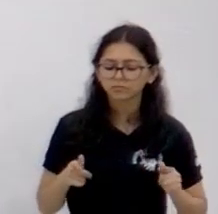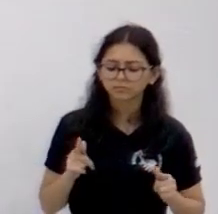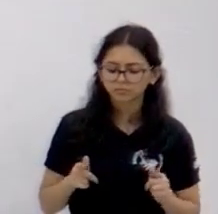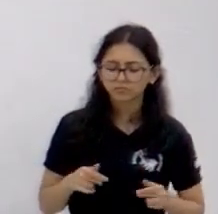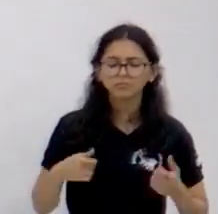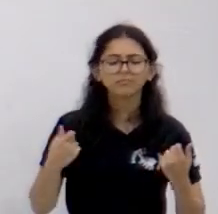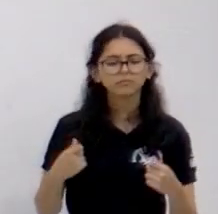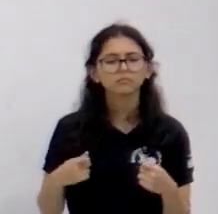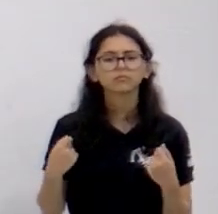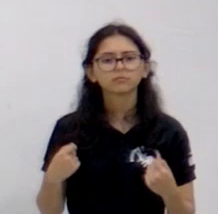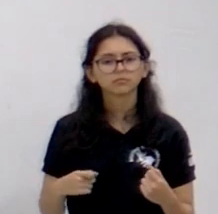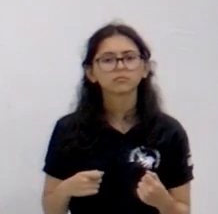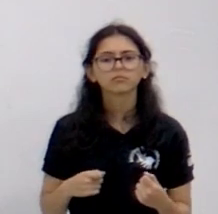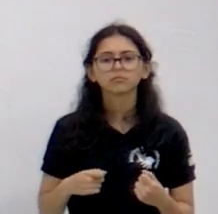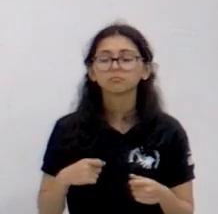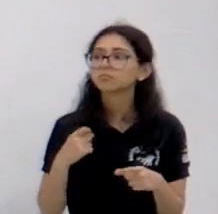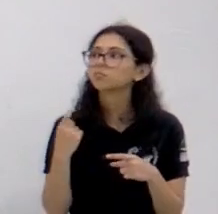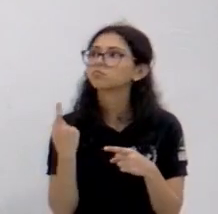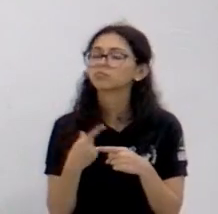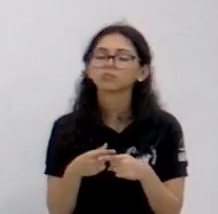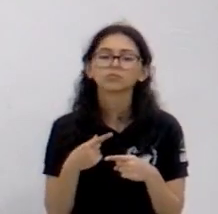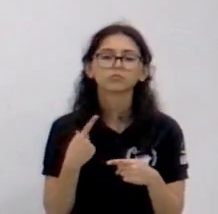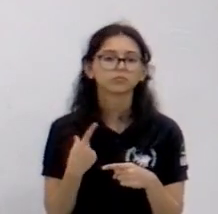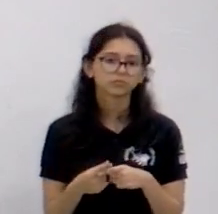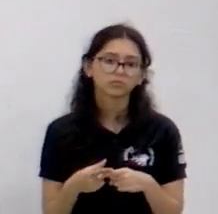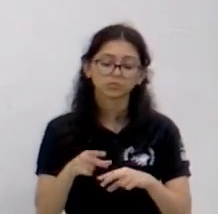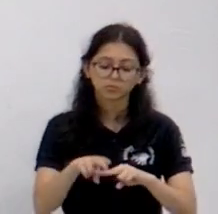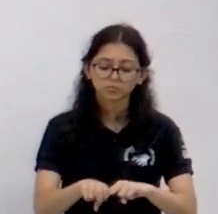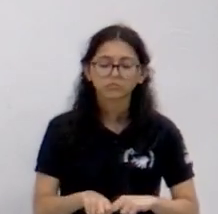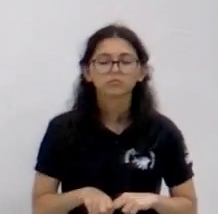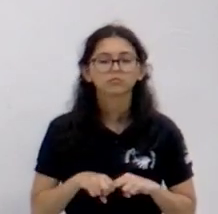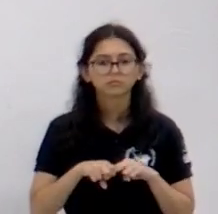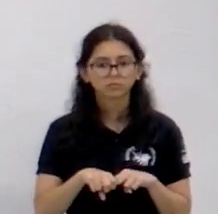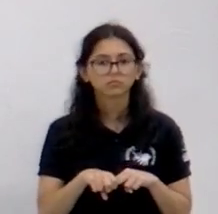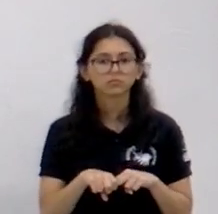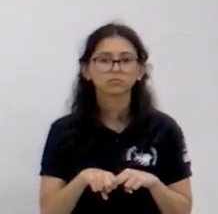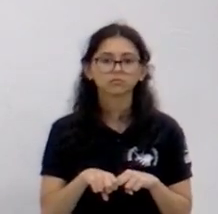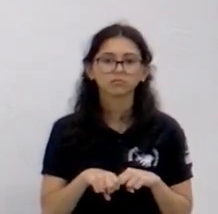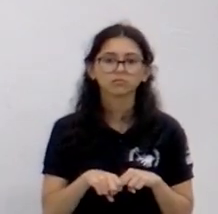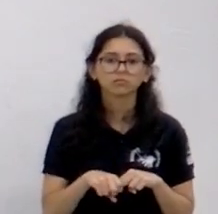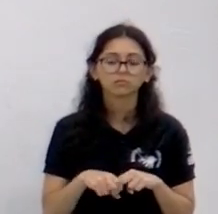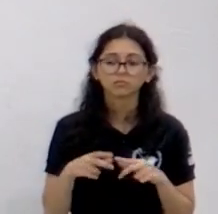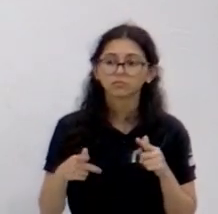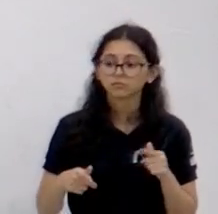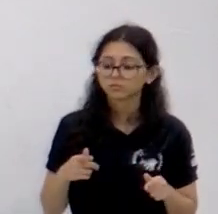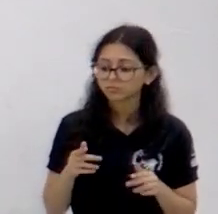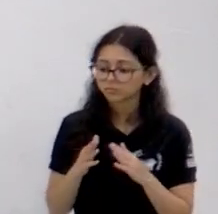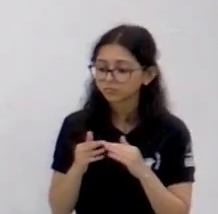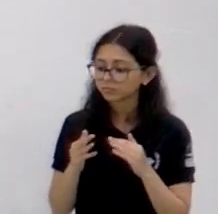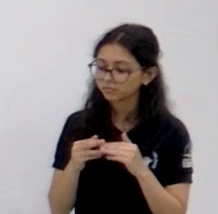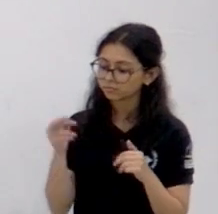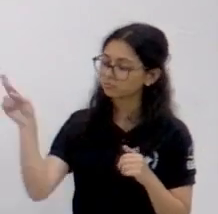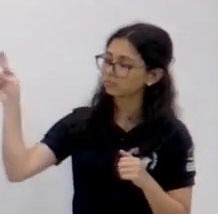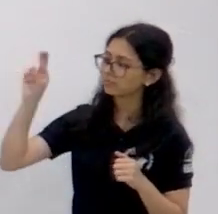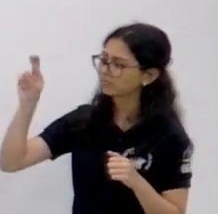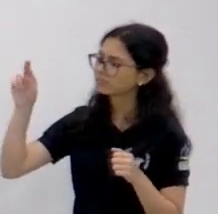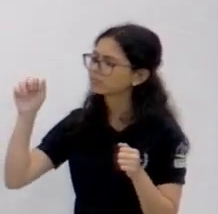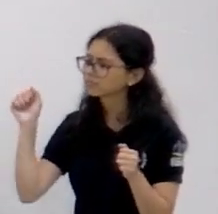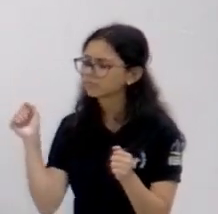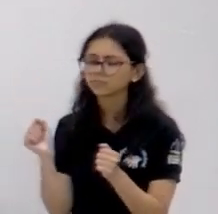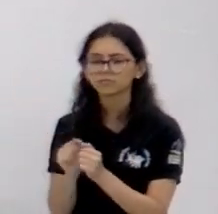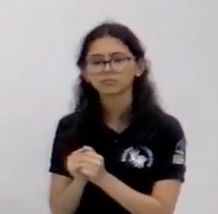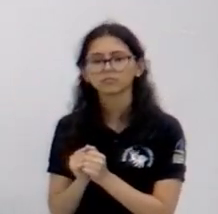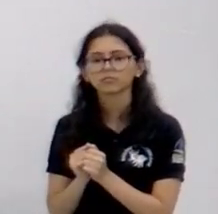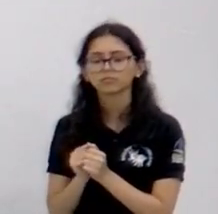até agora eu não tenho certeza de que é o Senhor que está me dando essa palavra, me confirma. E eu começo a olhar para Gideão e